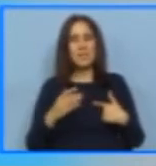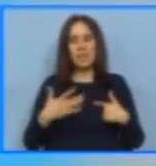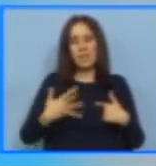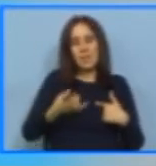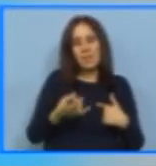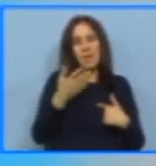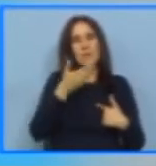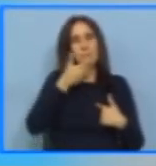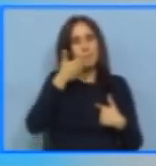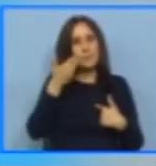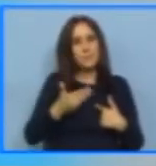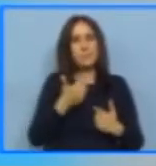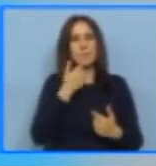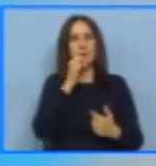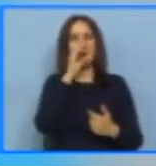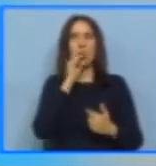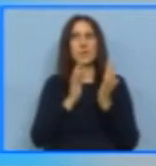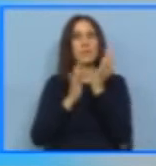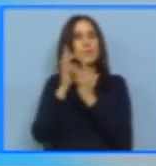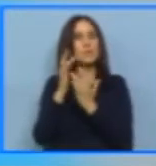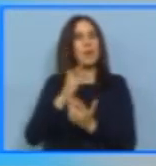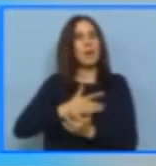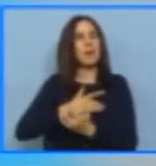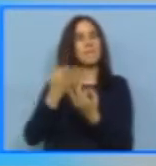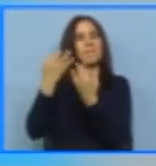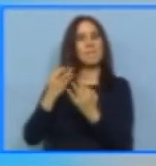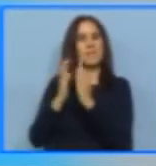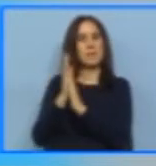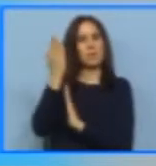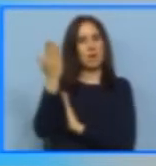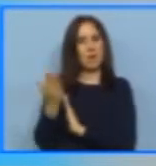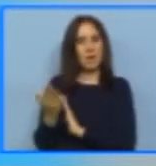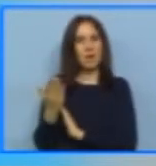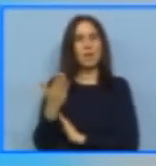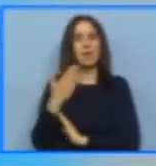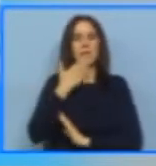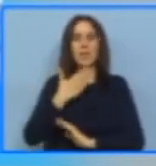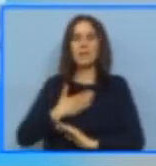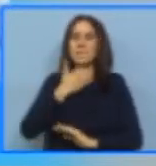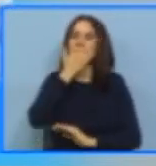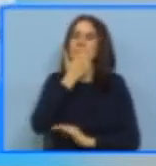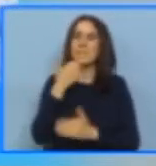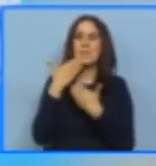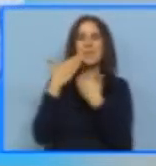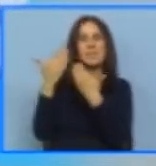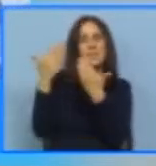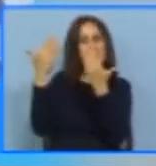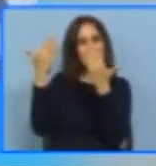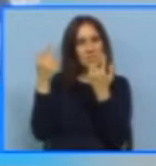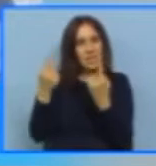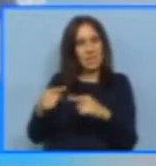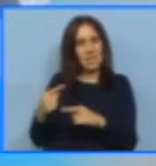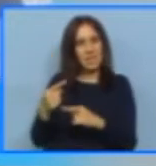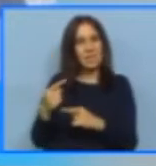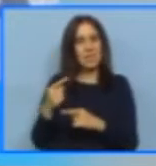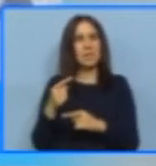experiência da misericórdia e de perceber que sou amado por Jesus, por Deus, brota em mim uma gratidão da ação de graças, essa